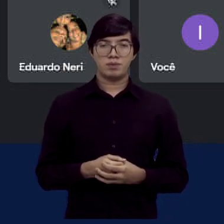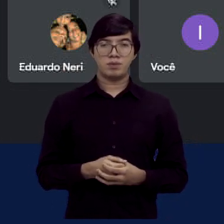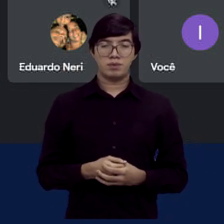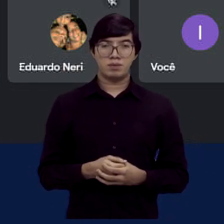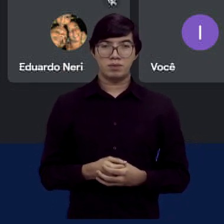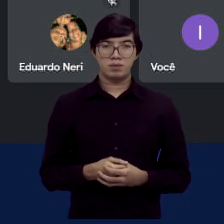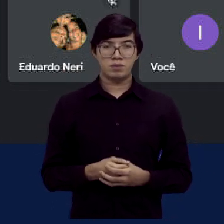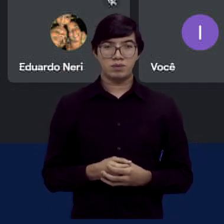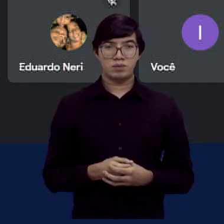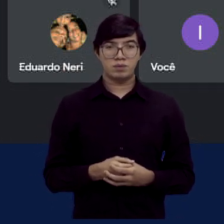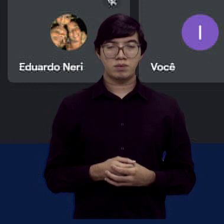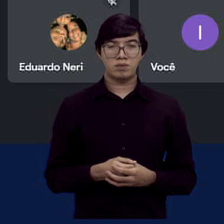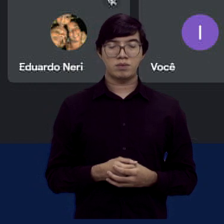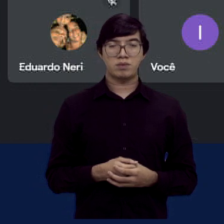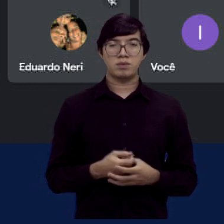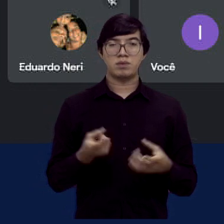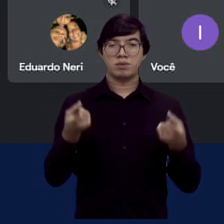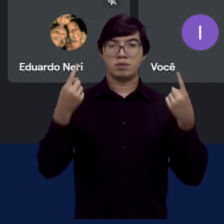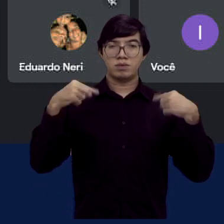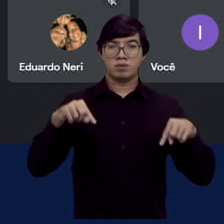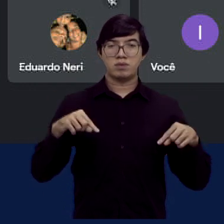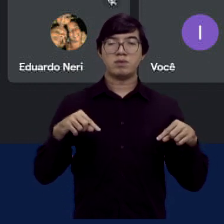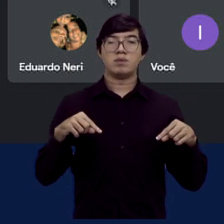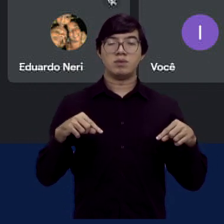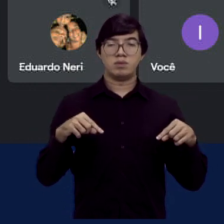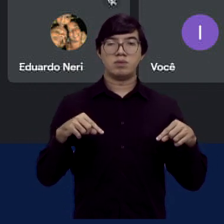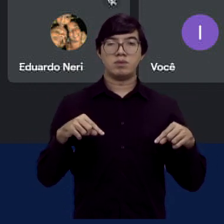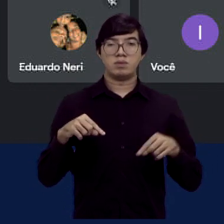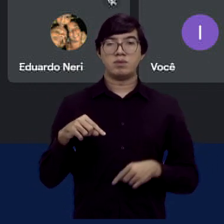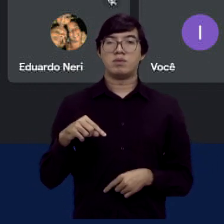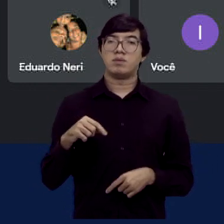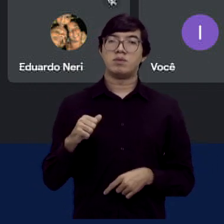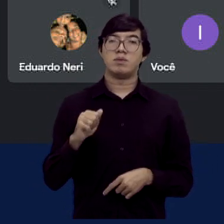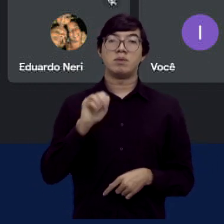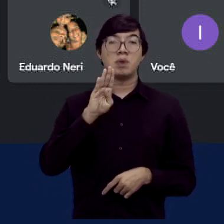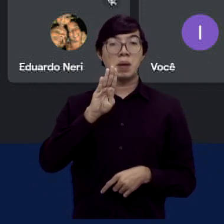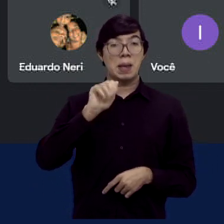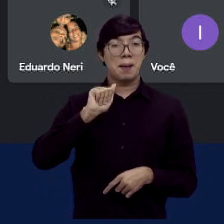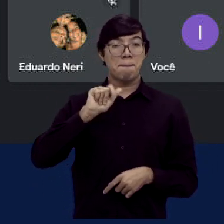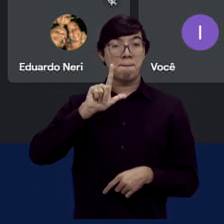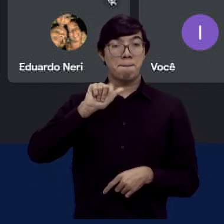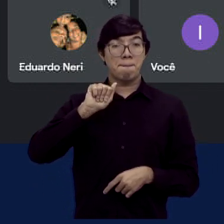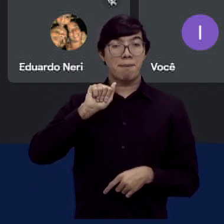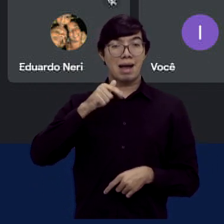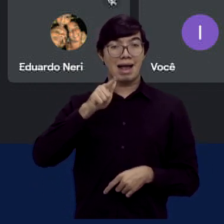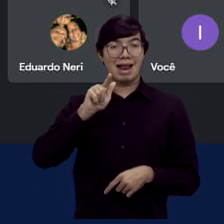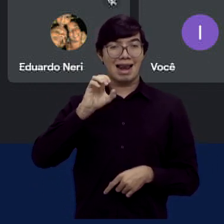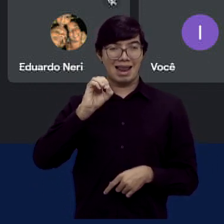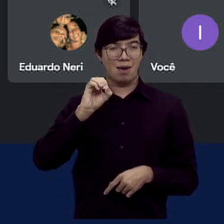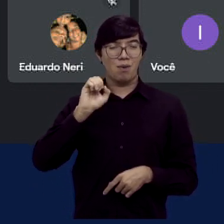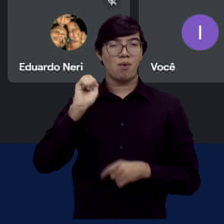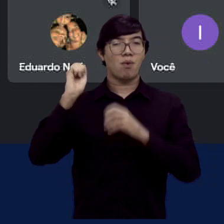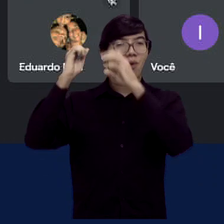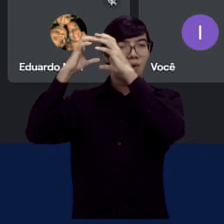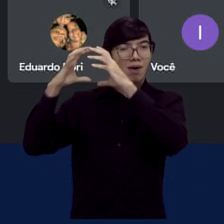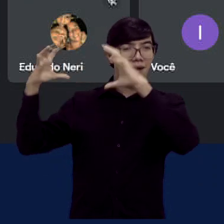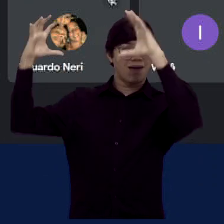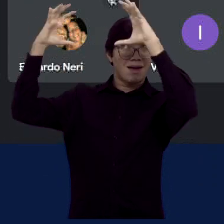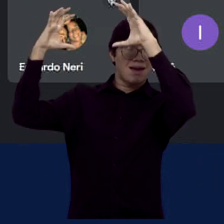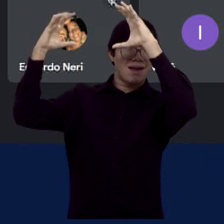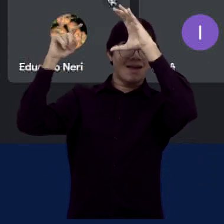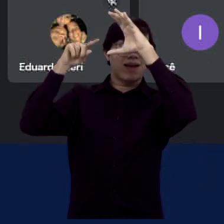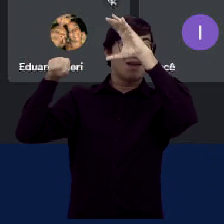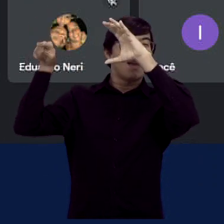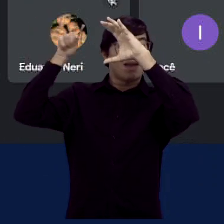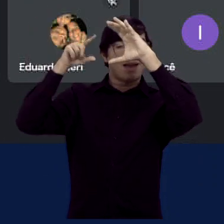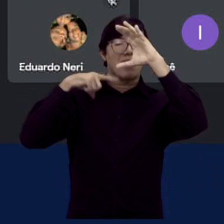Depois do texto mesmo, você tem um balão. O balão de fala é um elemento importantíssimo. Inclusive, sempre se pergunta qual foi